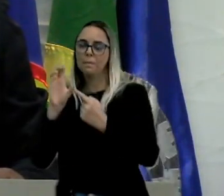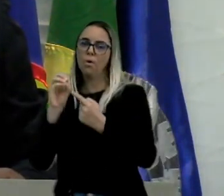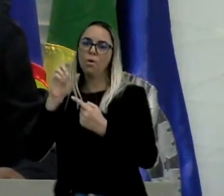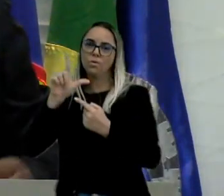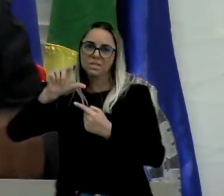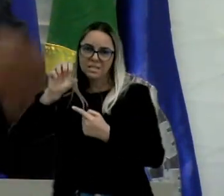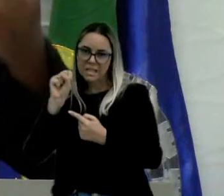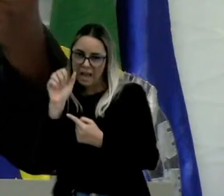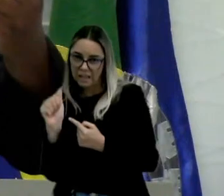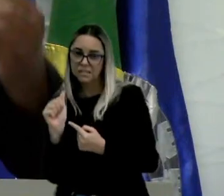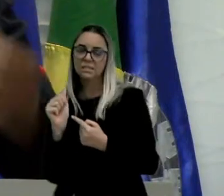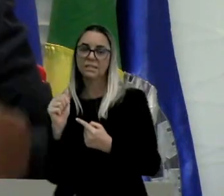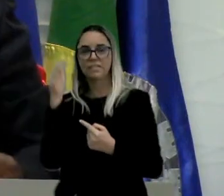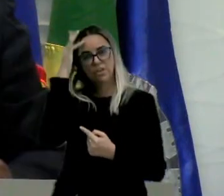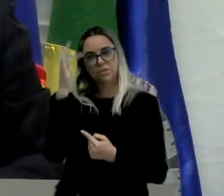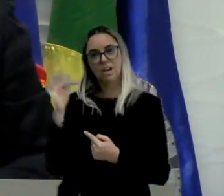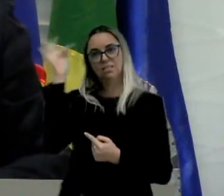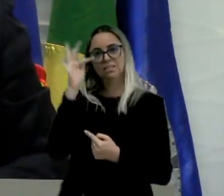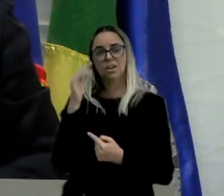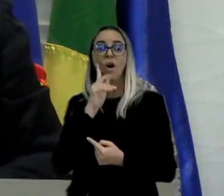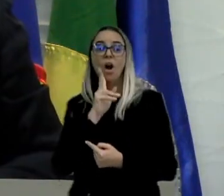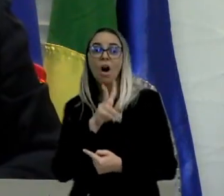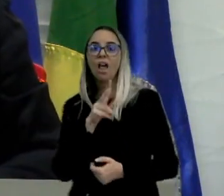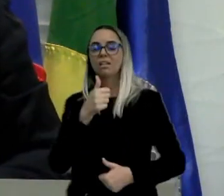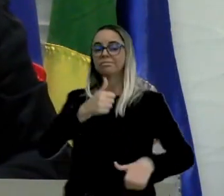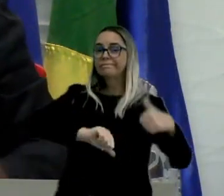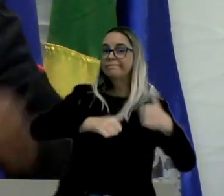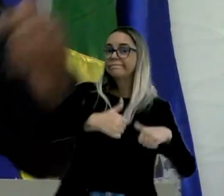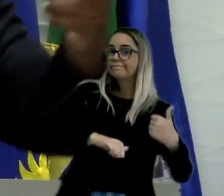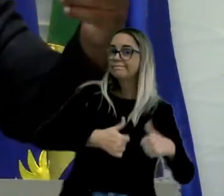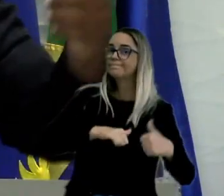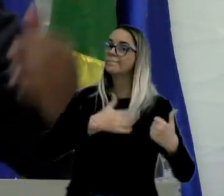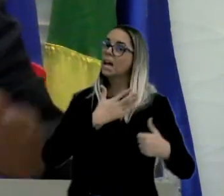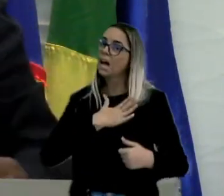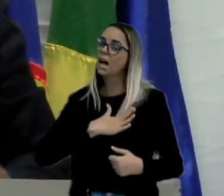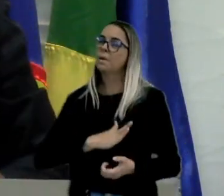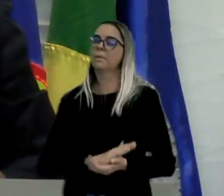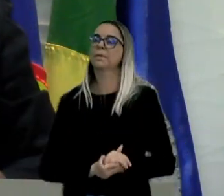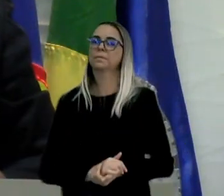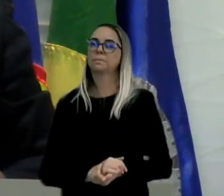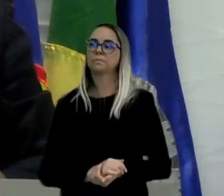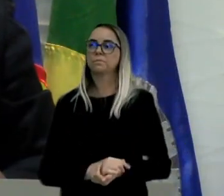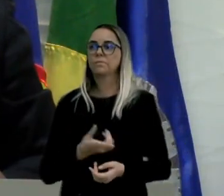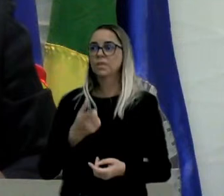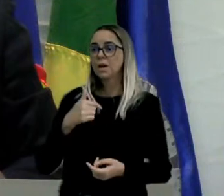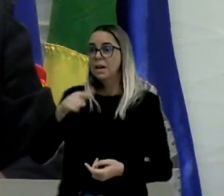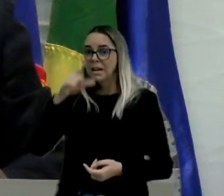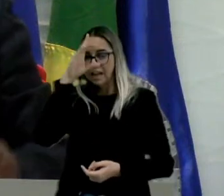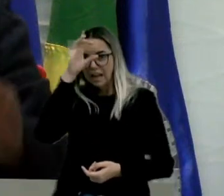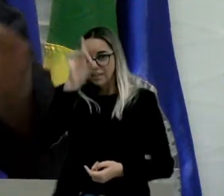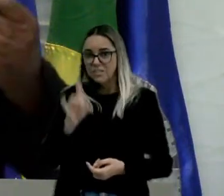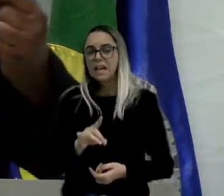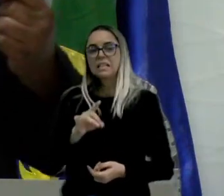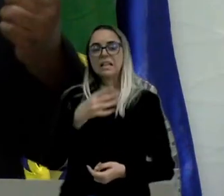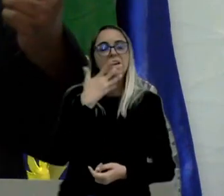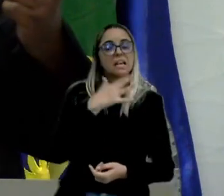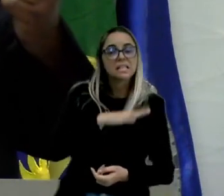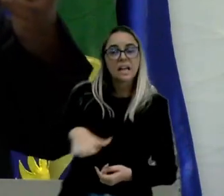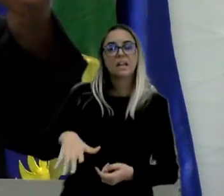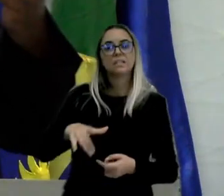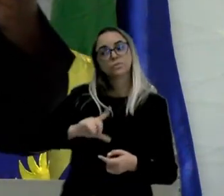faculdade analise direitinho não deixa as crianças fora de aula não como é que uma